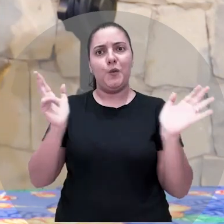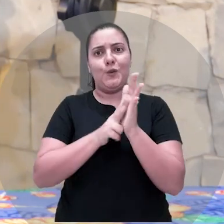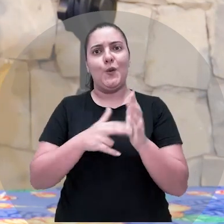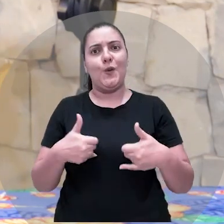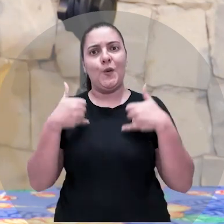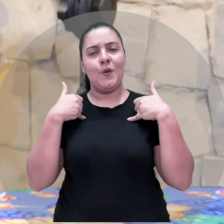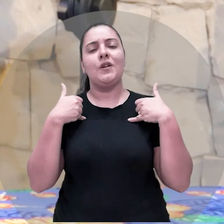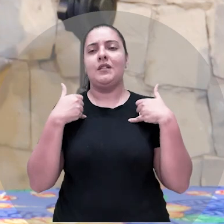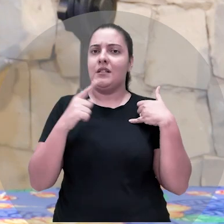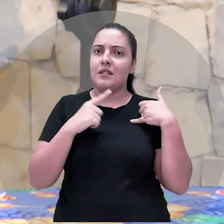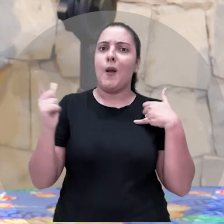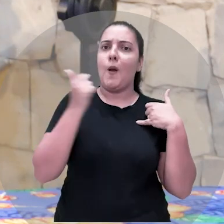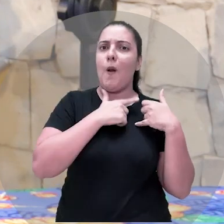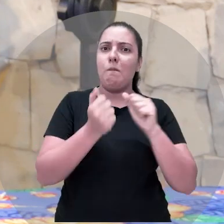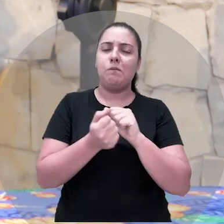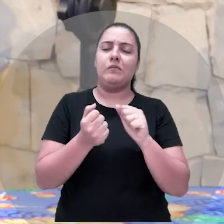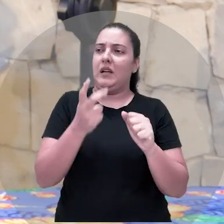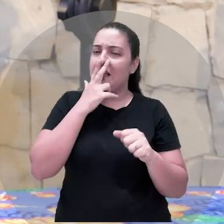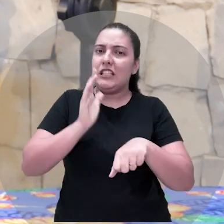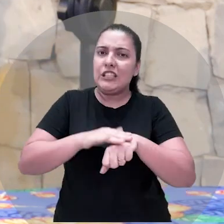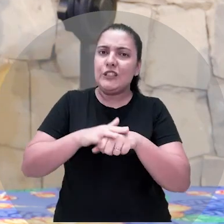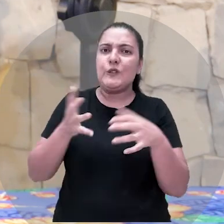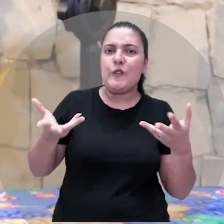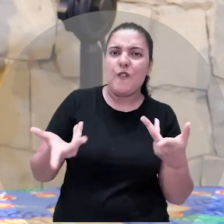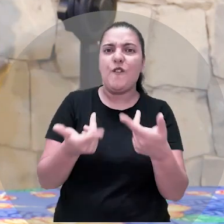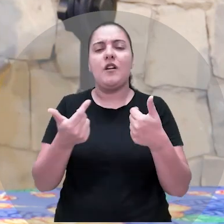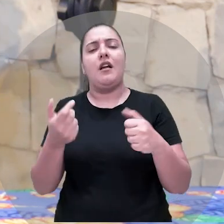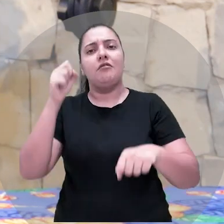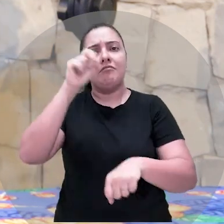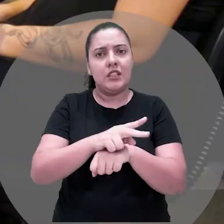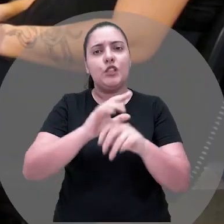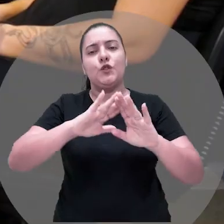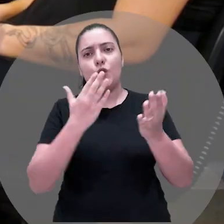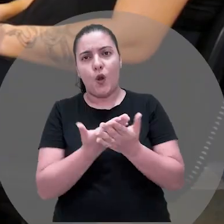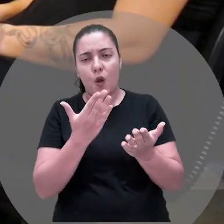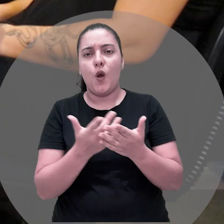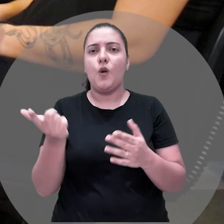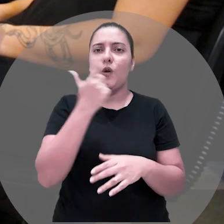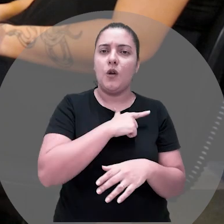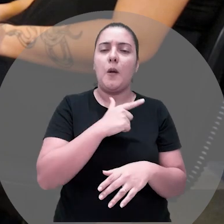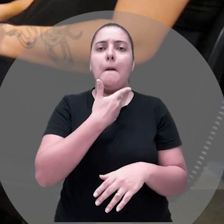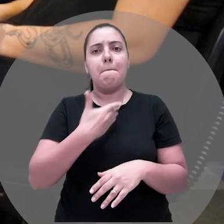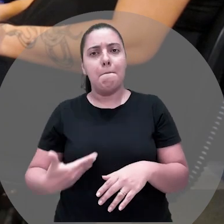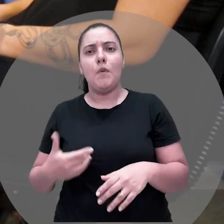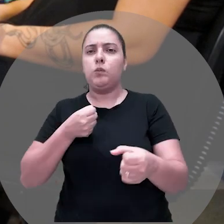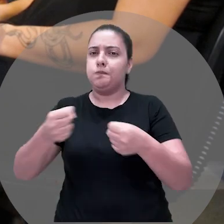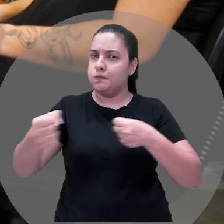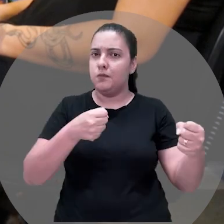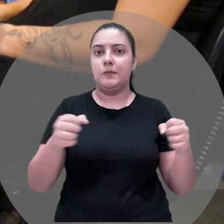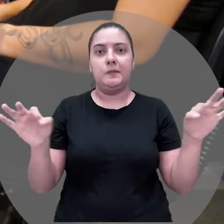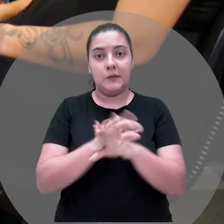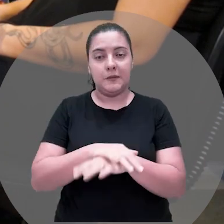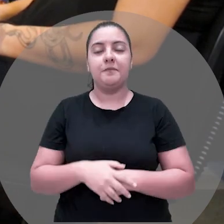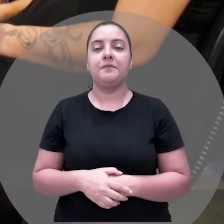têm que acessar a Escola que elas têm que estar no espaço público e é isso mas a Mara gratidão assim